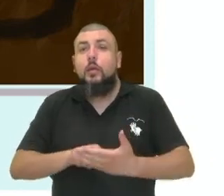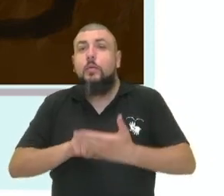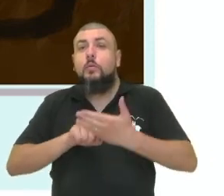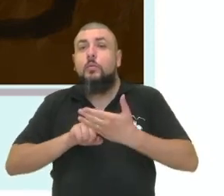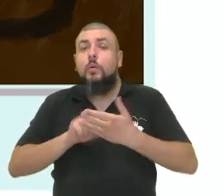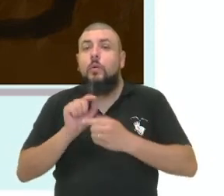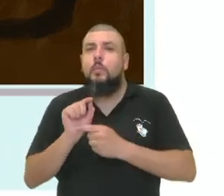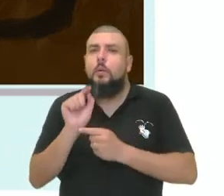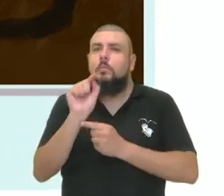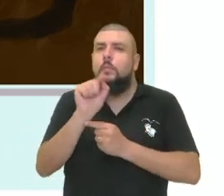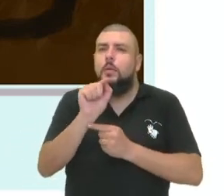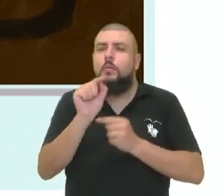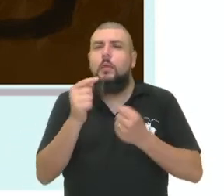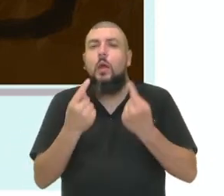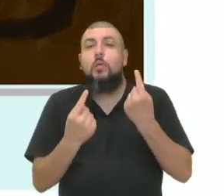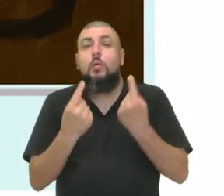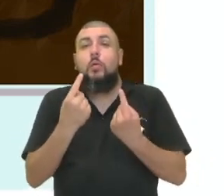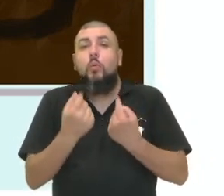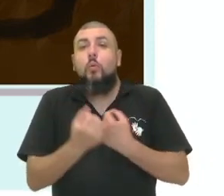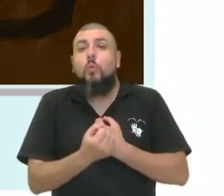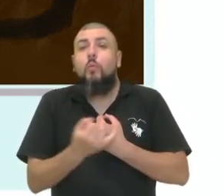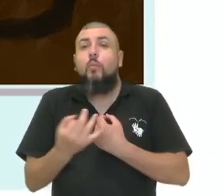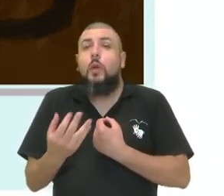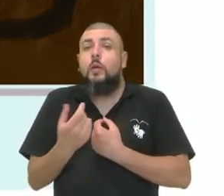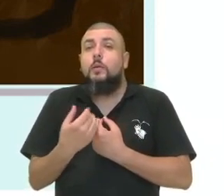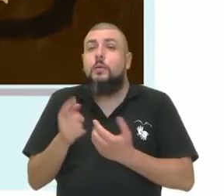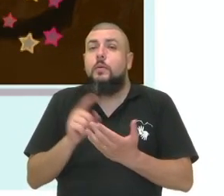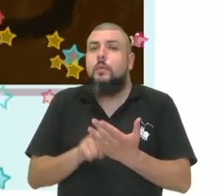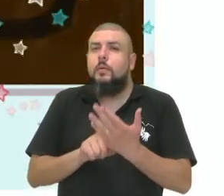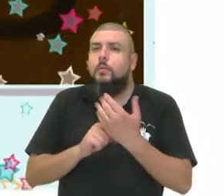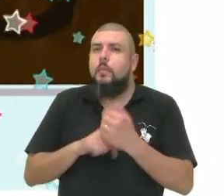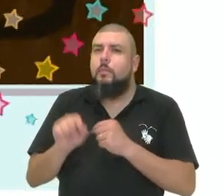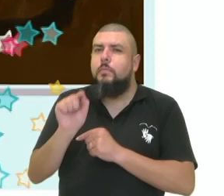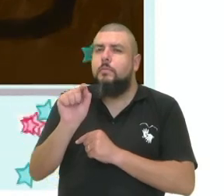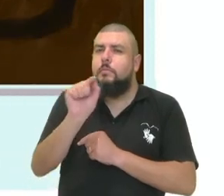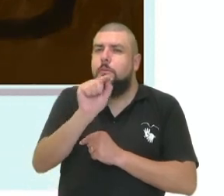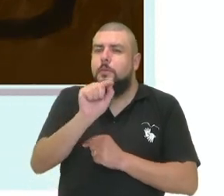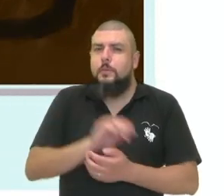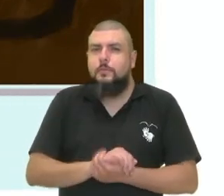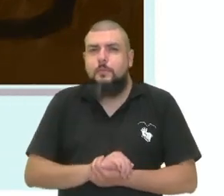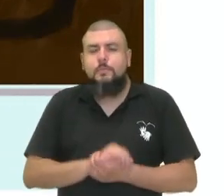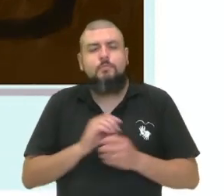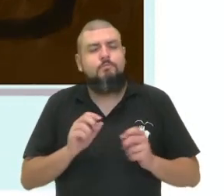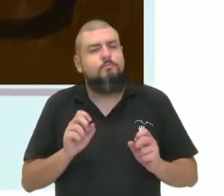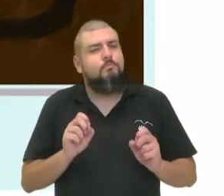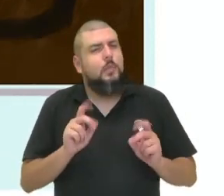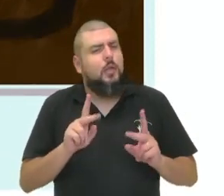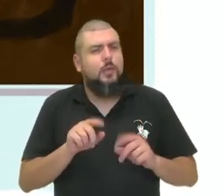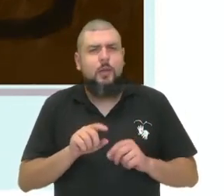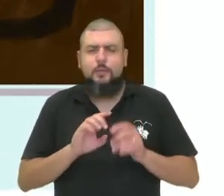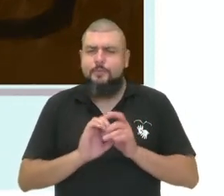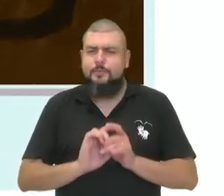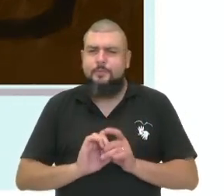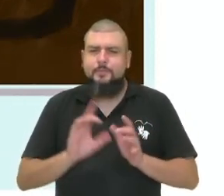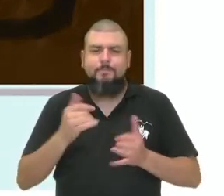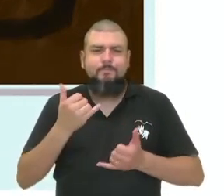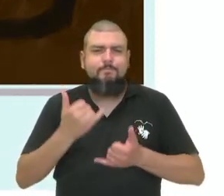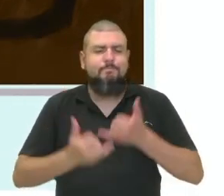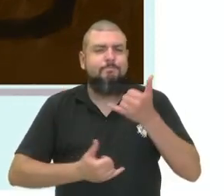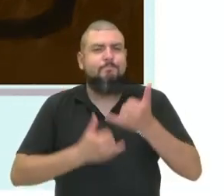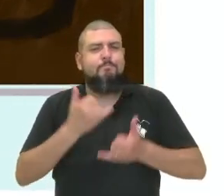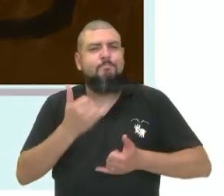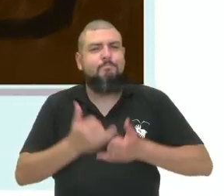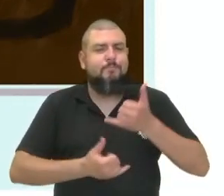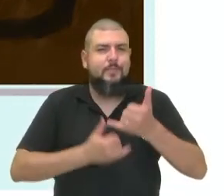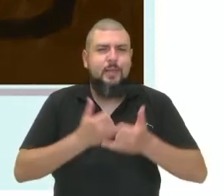4 lá tá então encontra em e esse aqui né em quatro lados tá bom e assim você pode agora em jogando e tentando